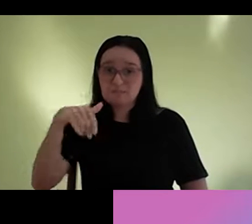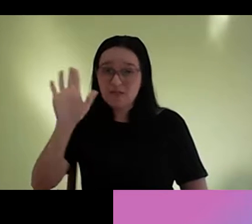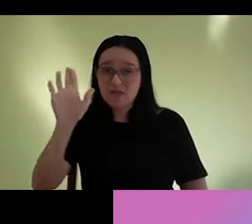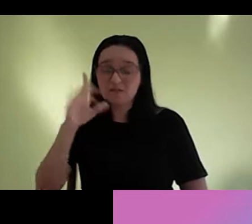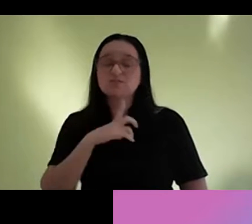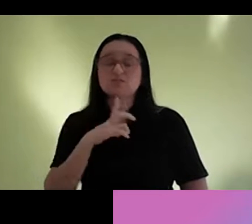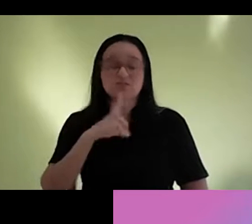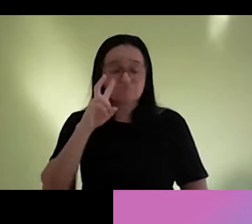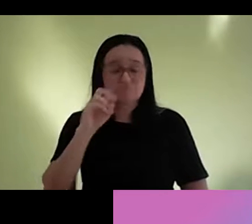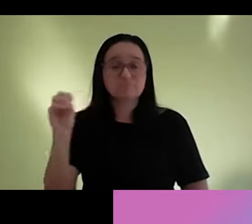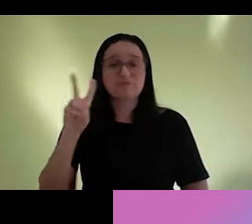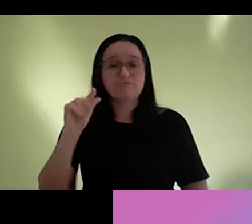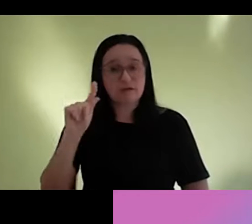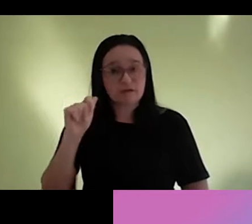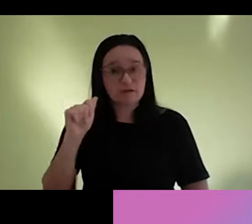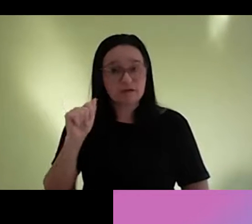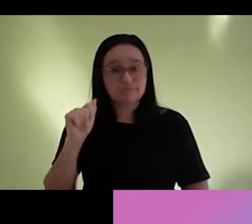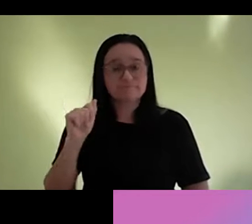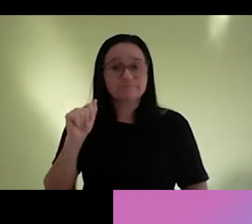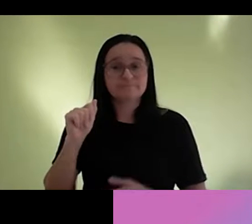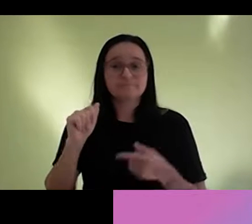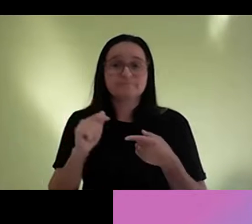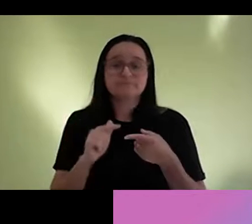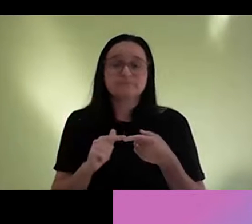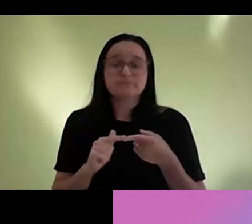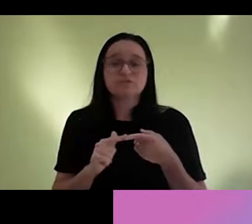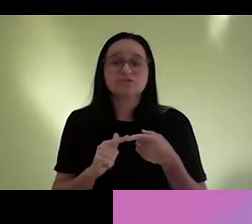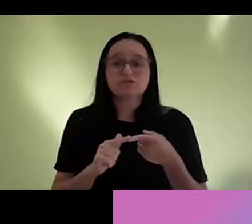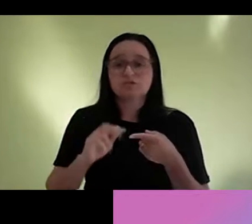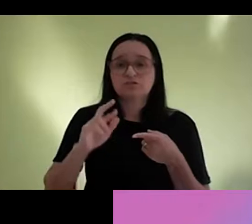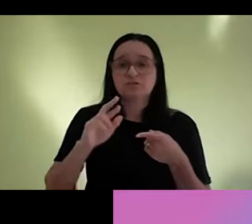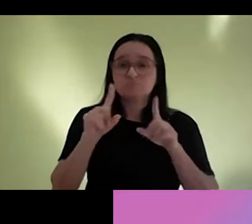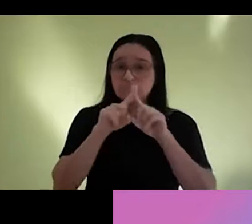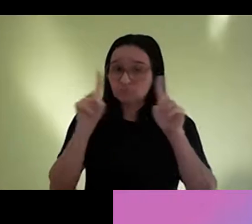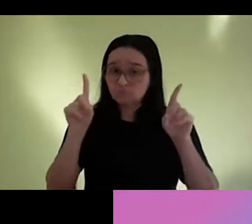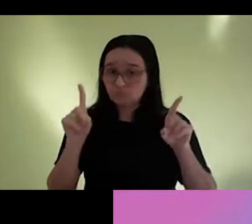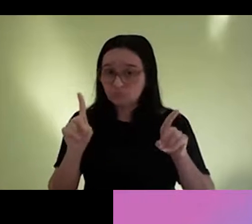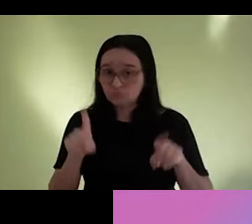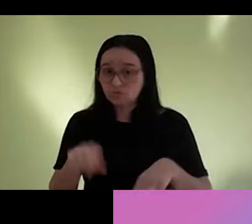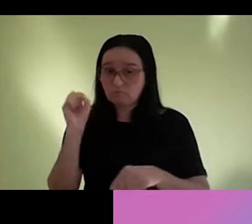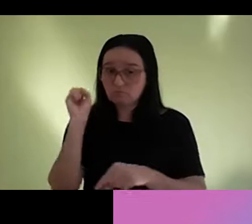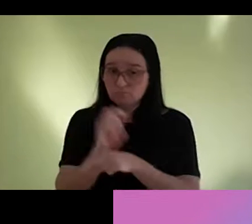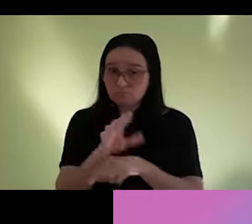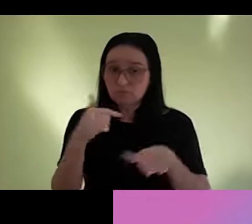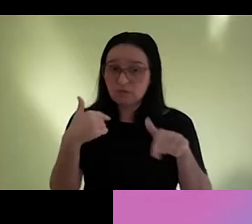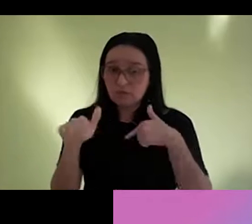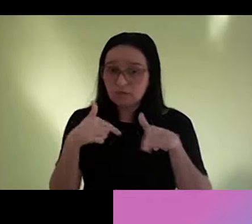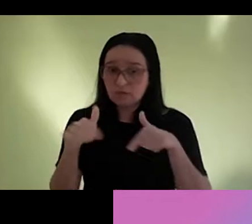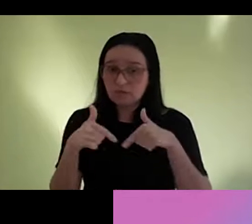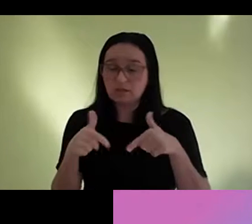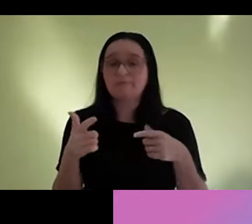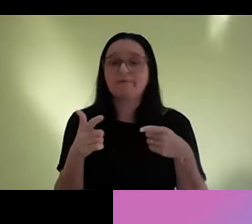só de regular e regular quer dizer de funcionário que já entra com lá com